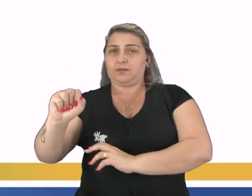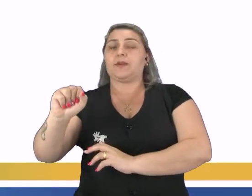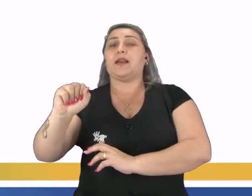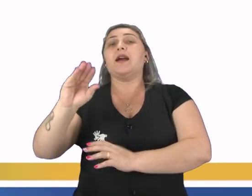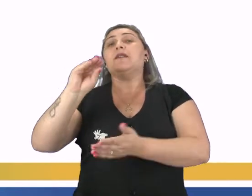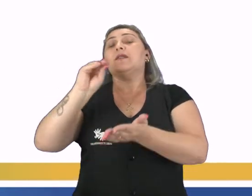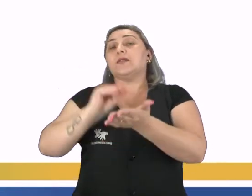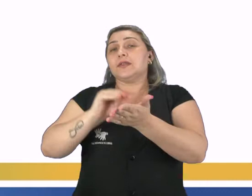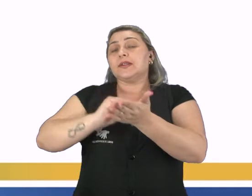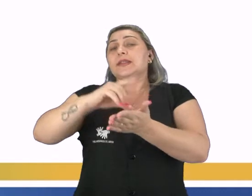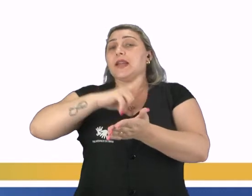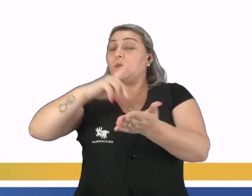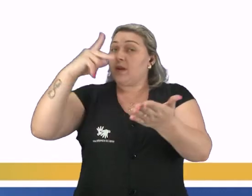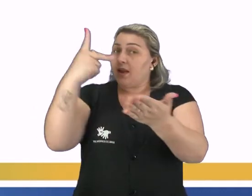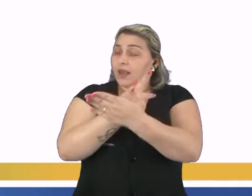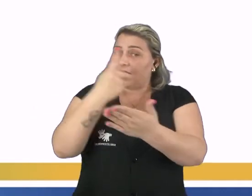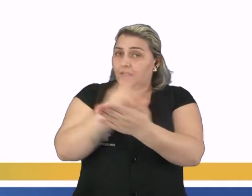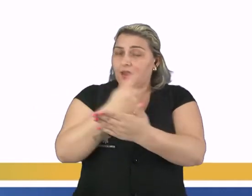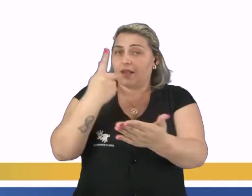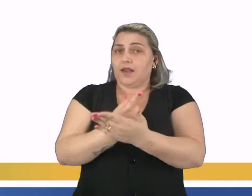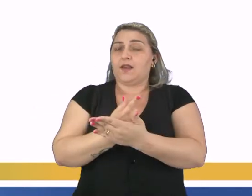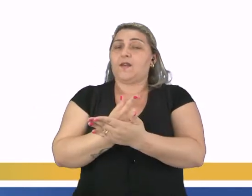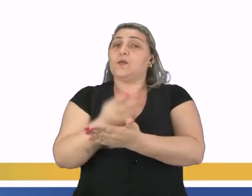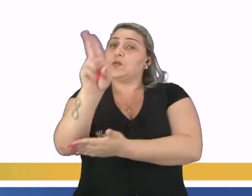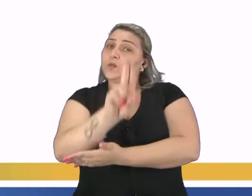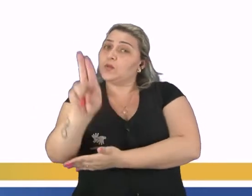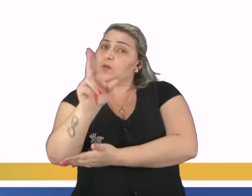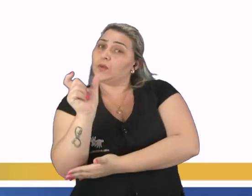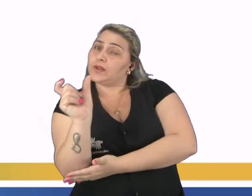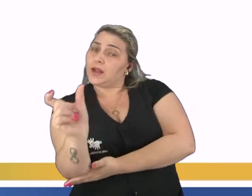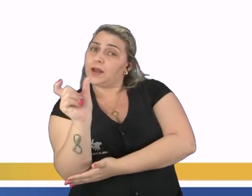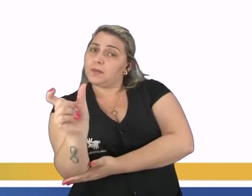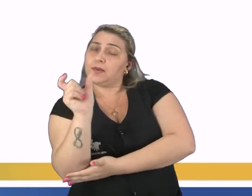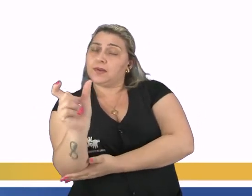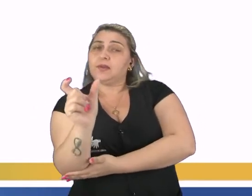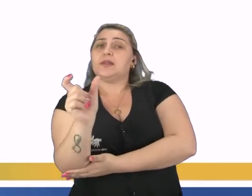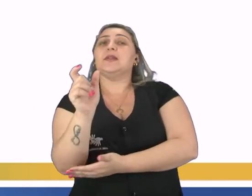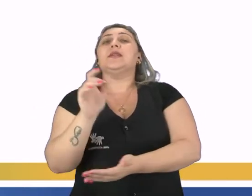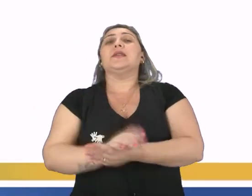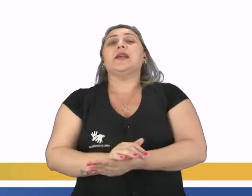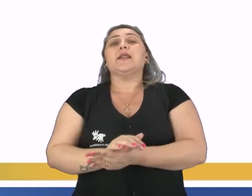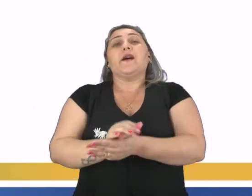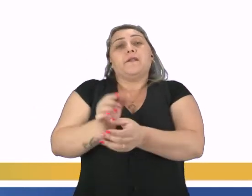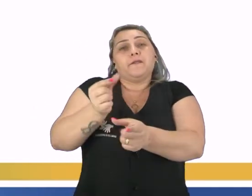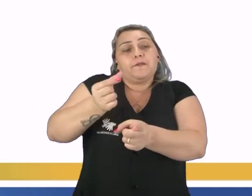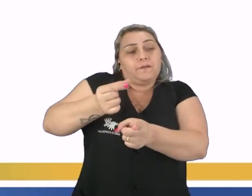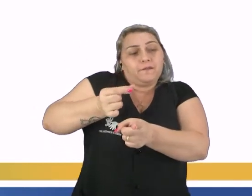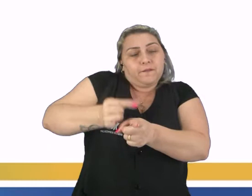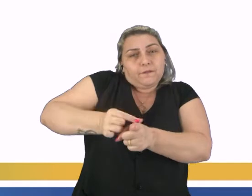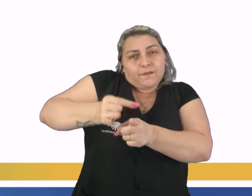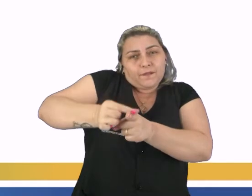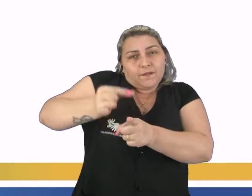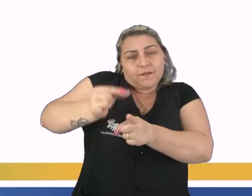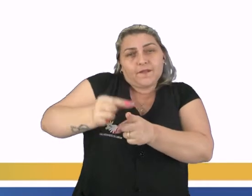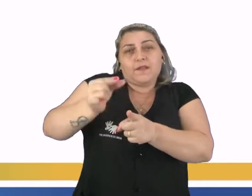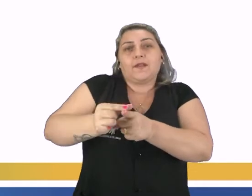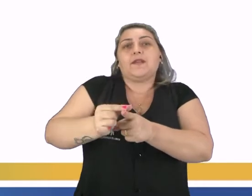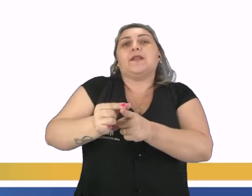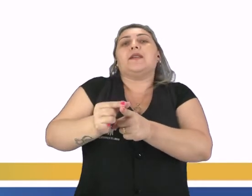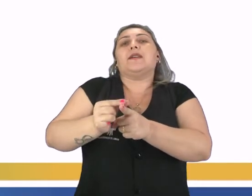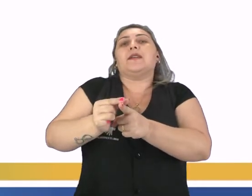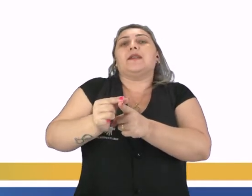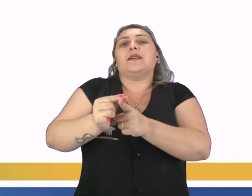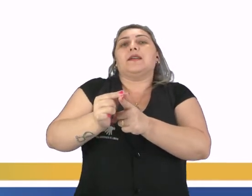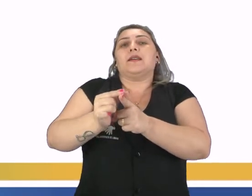desvio envolvendo erros no emprego de uma palavra, tratando de questões fonéticas,